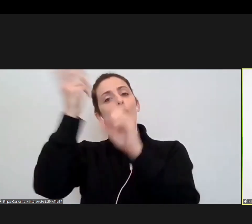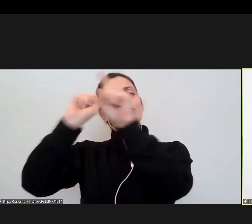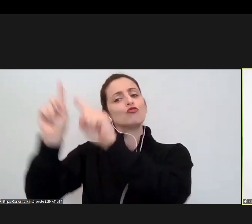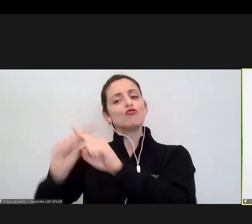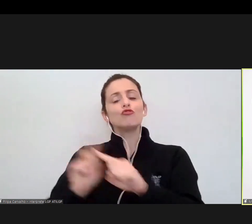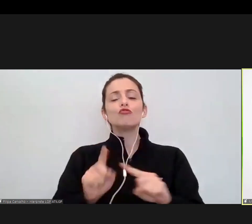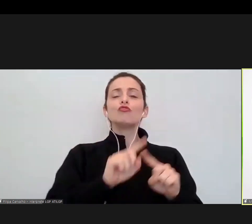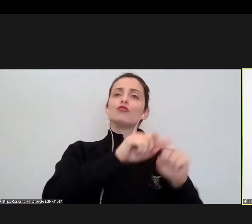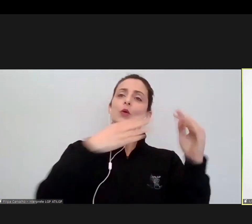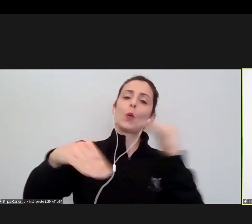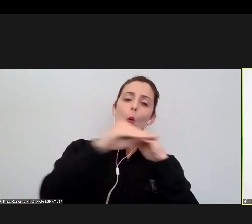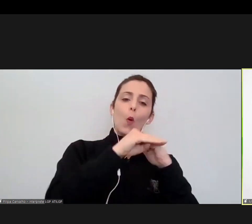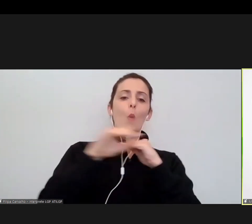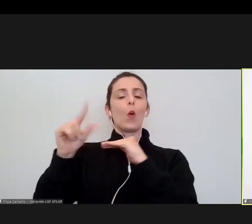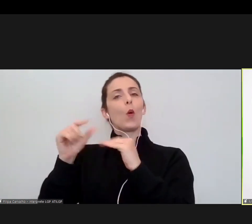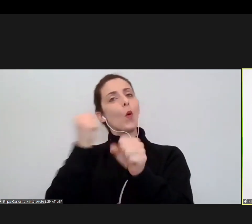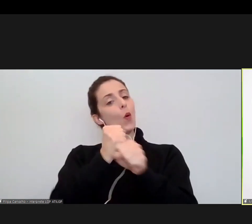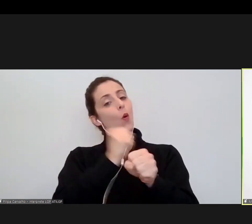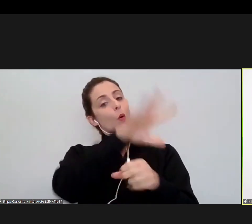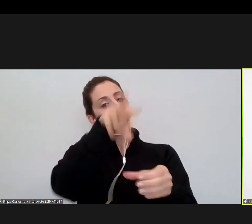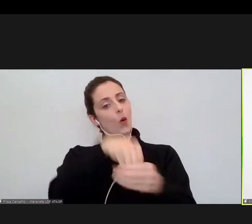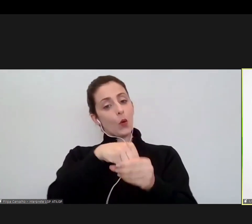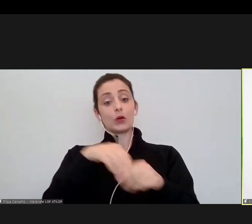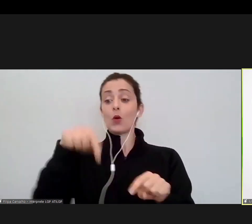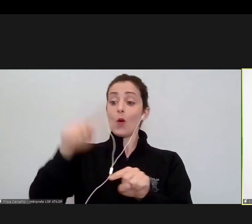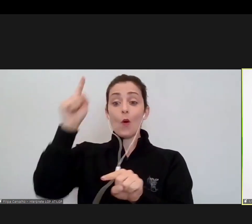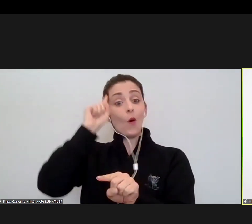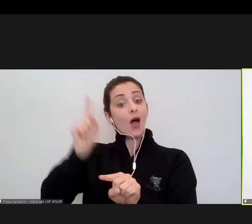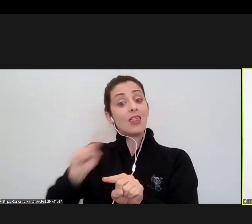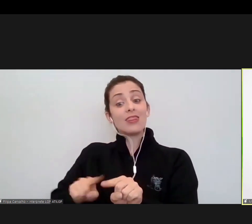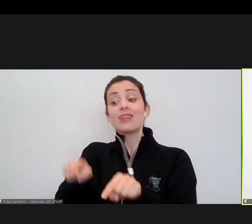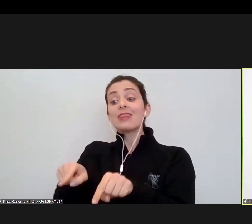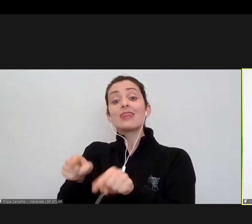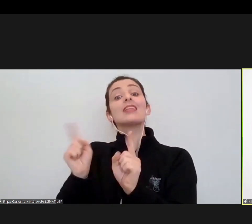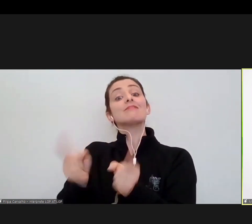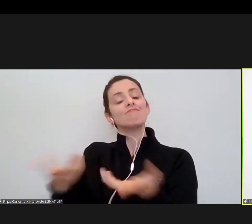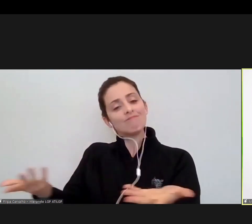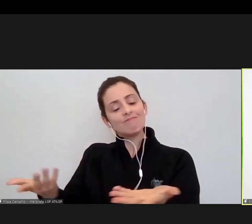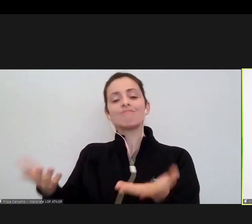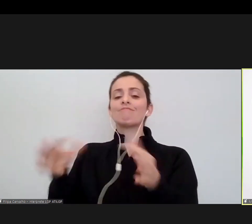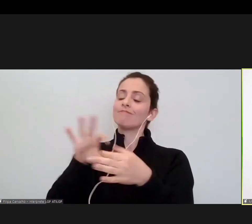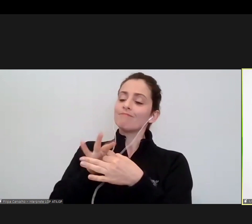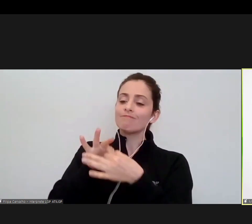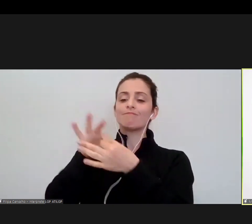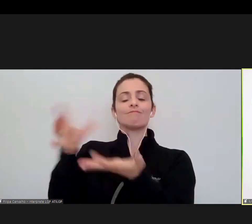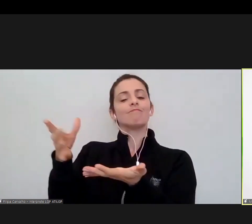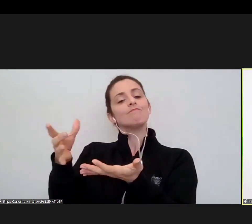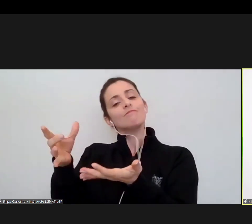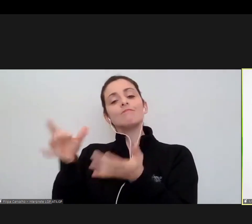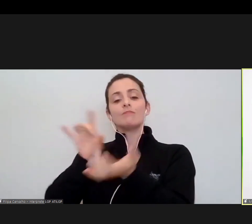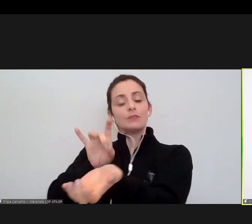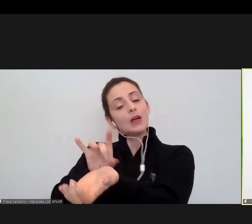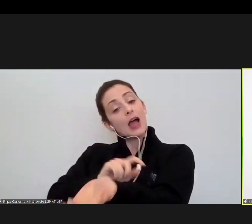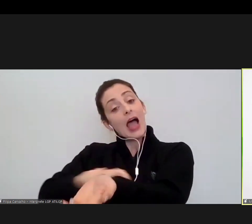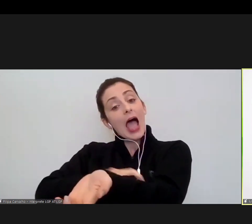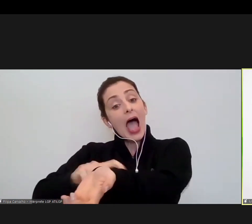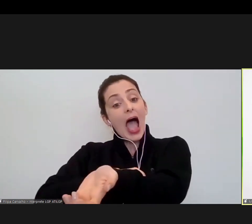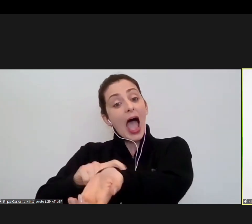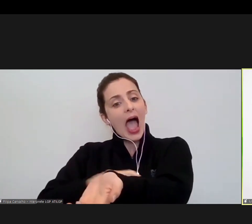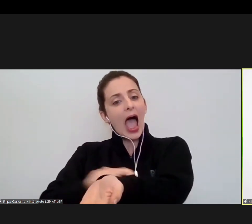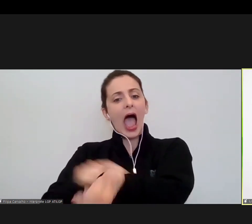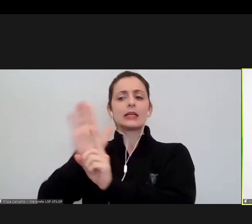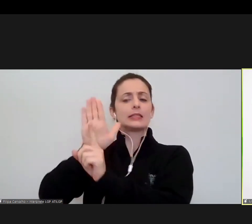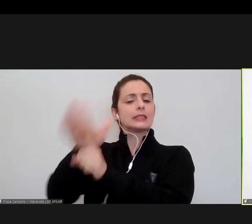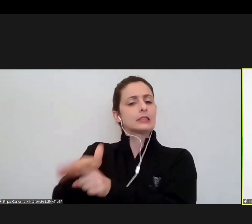Trabalho. Na data em que se assinala o Dia Internacional de Luta pela Eliminação da Discriminação Racial, o INA promove